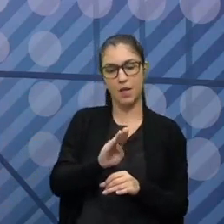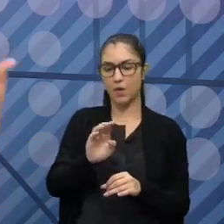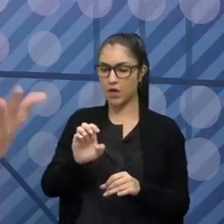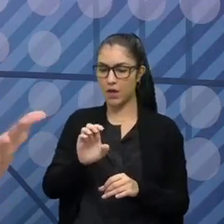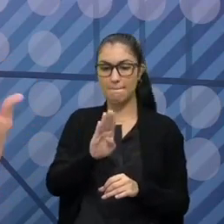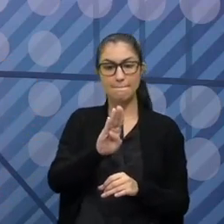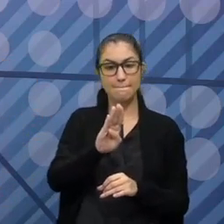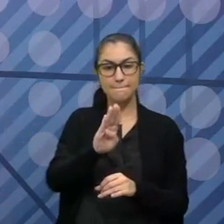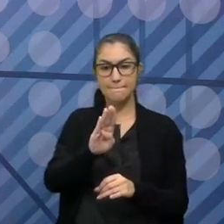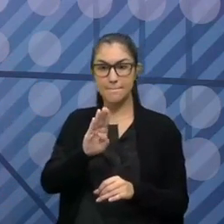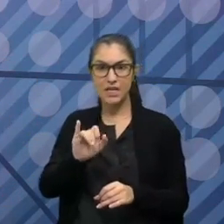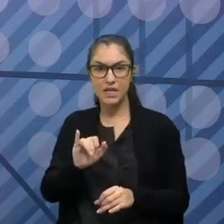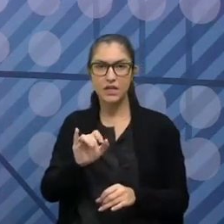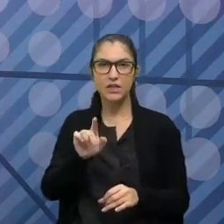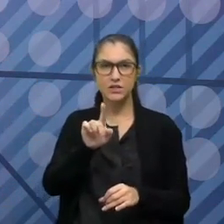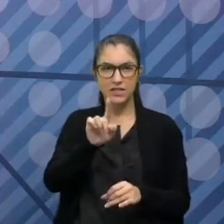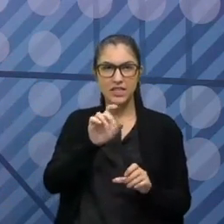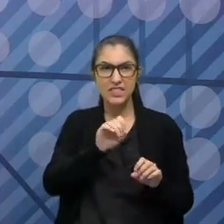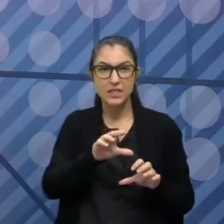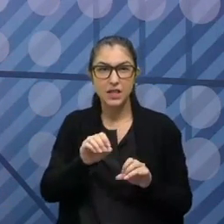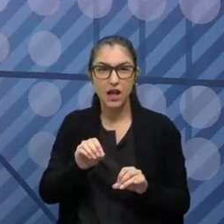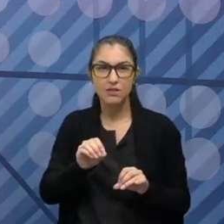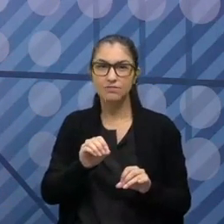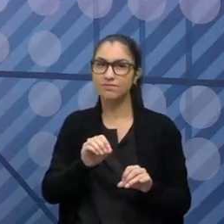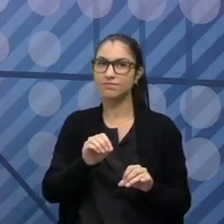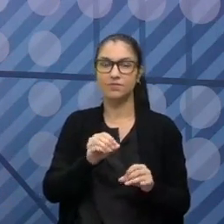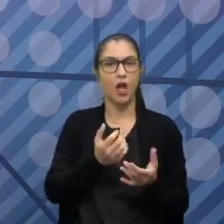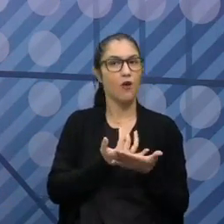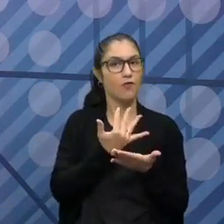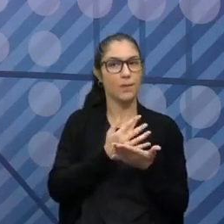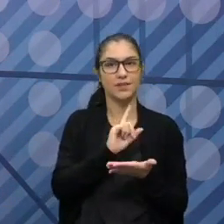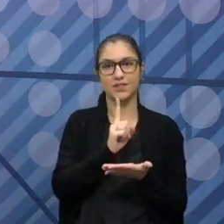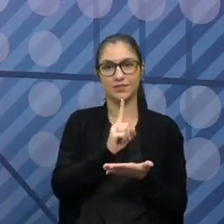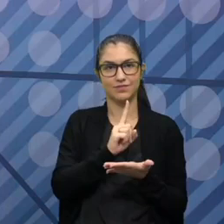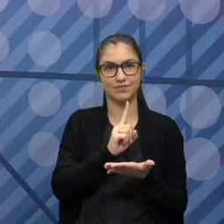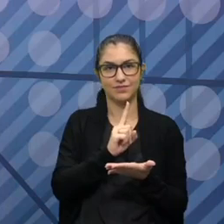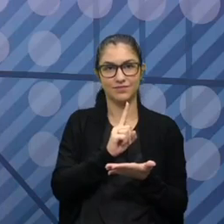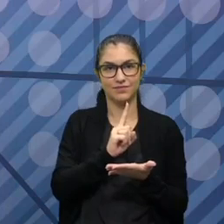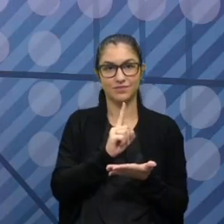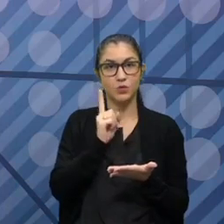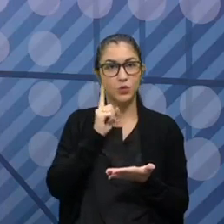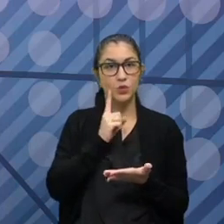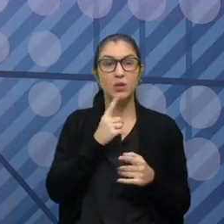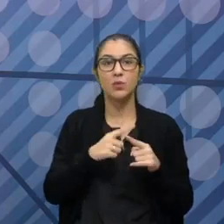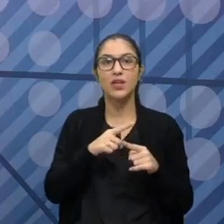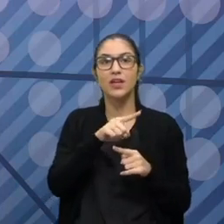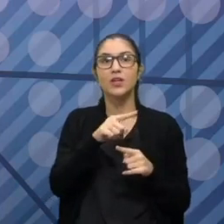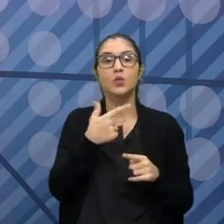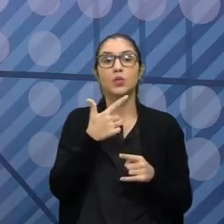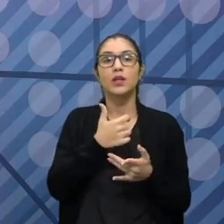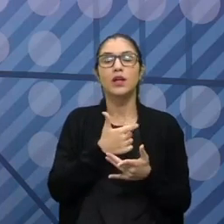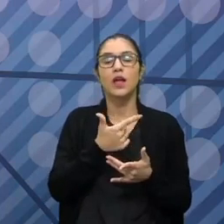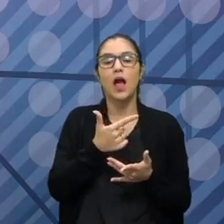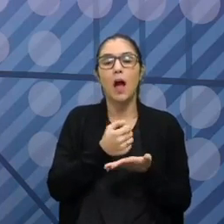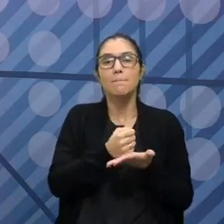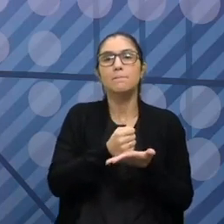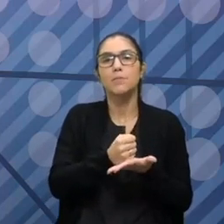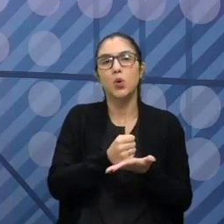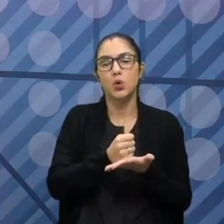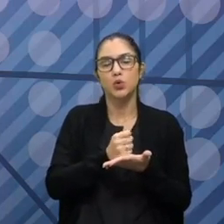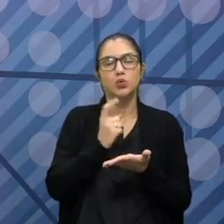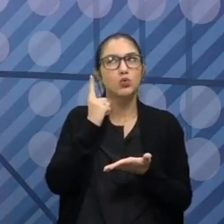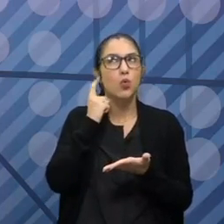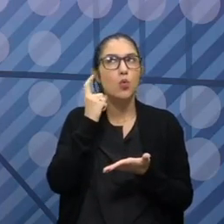B com I, BI, se ensinar isso, então nós não alfabetizamos surdos, ok? Porque o surdo não tem esse apoio do som. Então